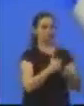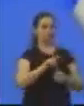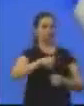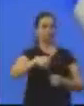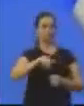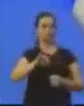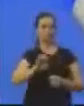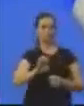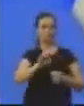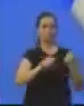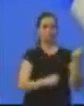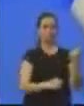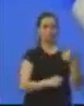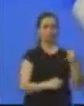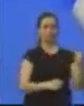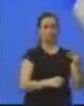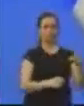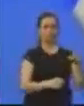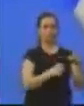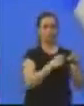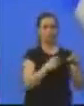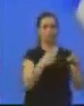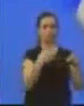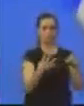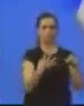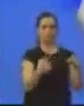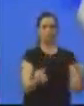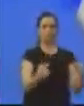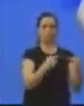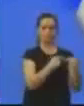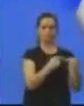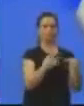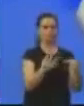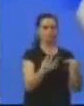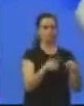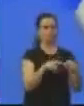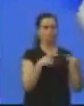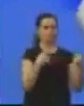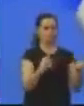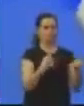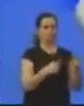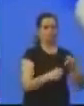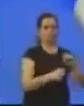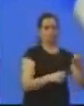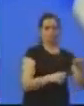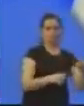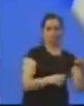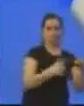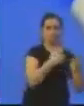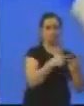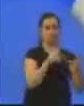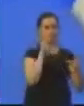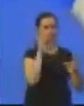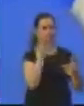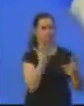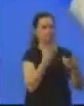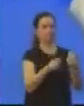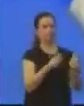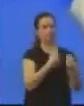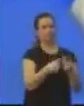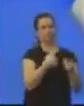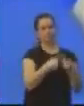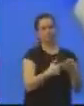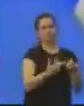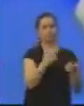de 1 sobre x menos 4 quando x tende para 4. É lógico, quando x vai dar problema. Por que eu estou dizendo